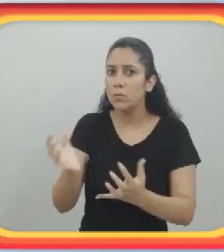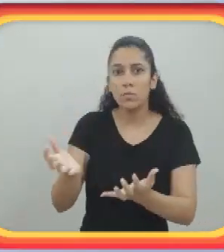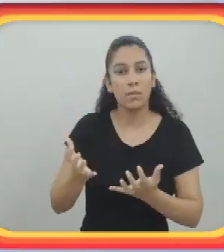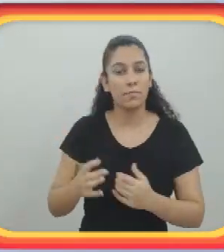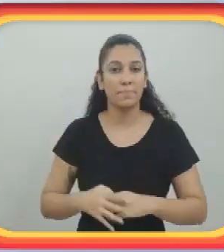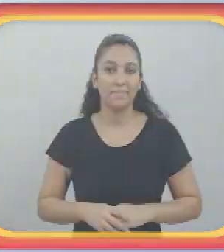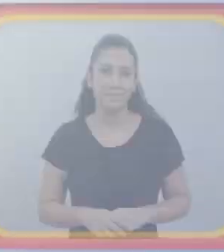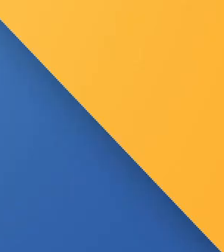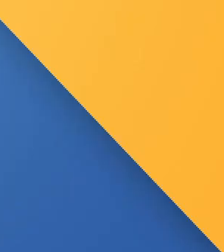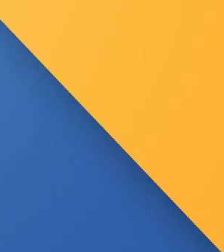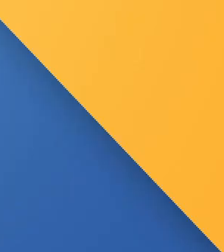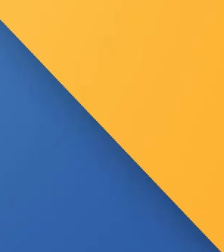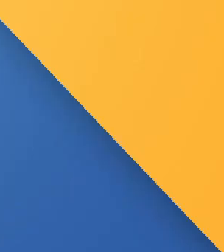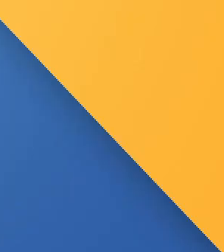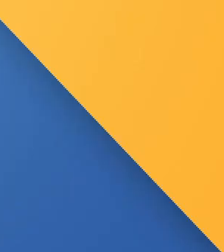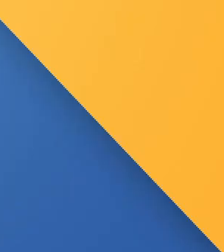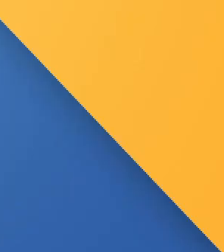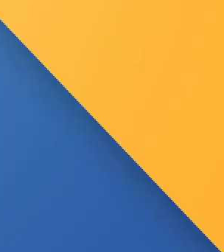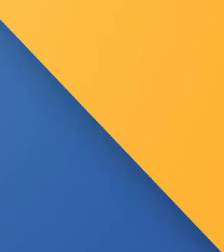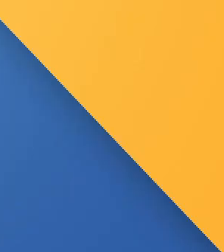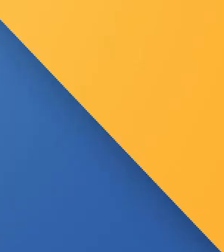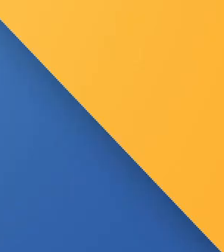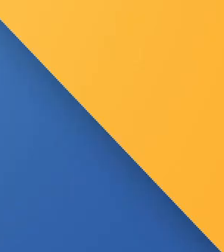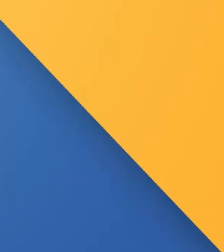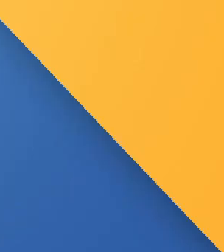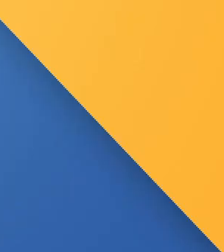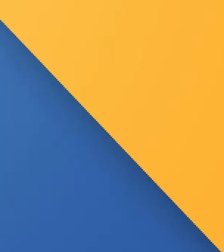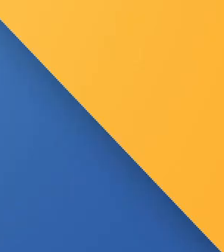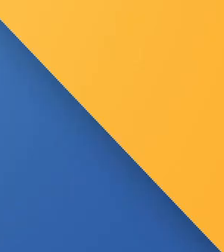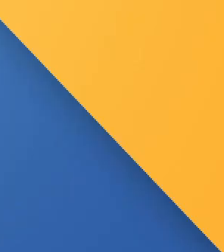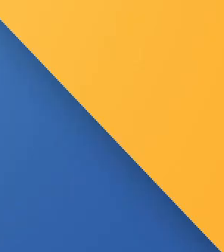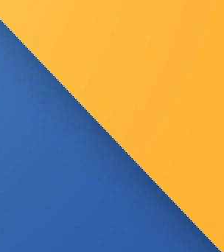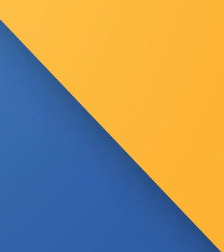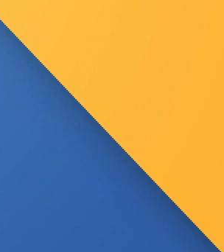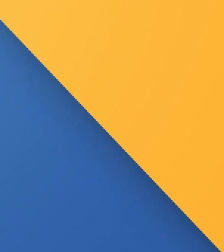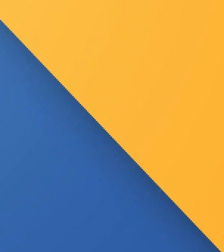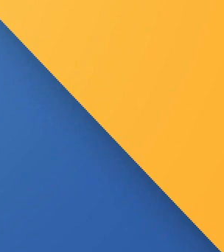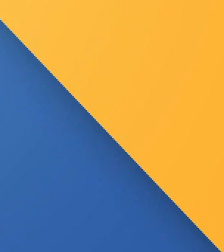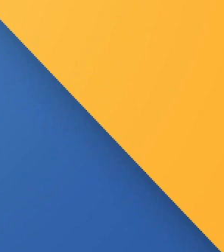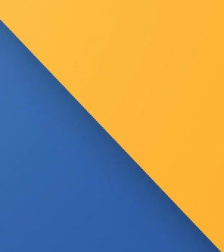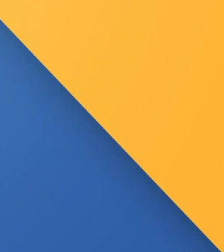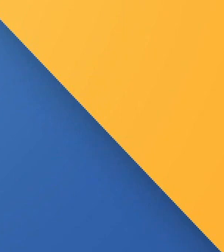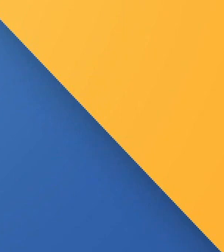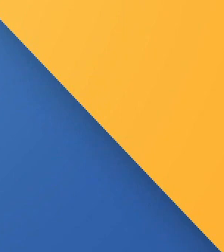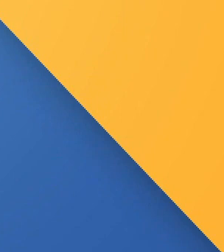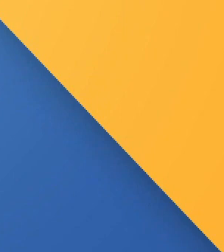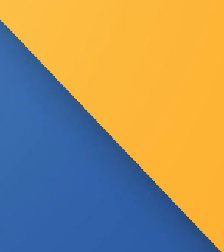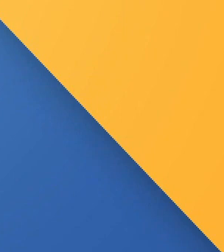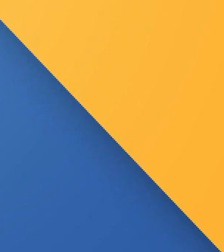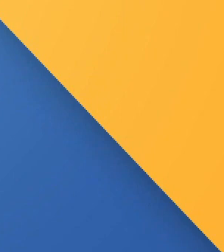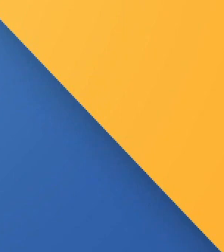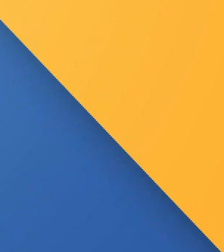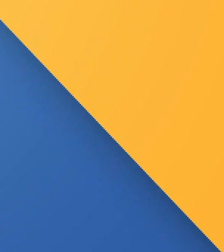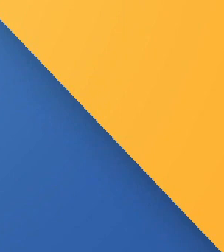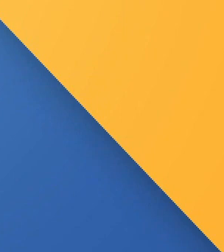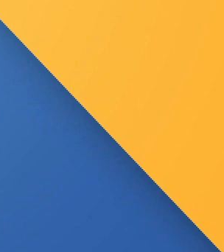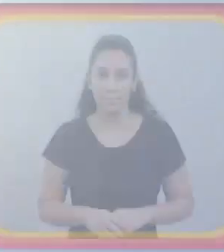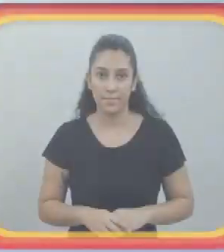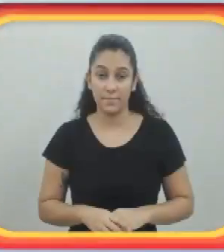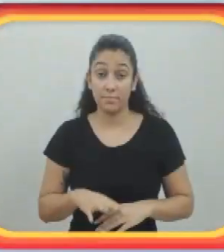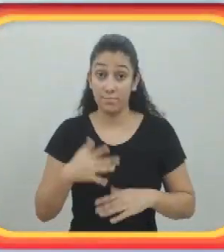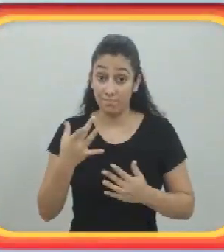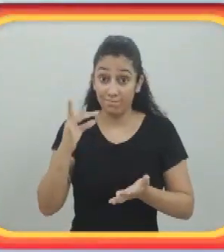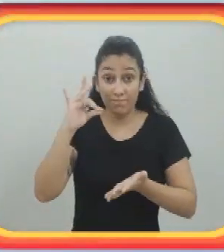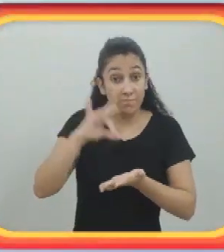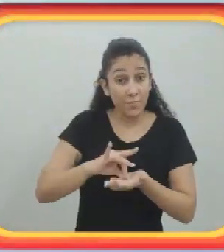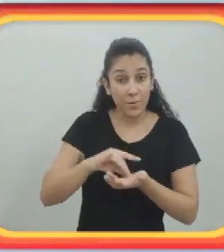ele quisesse fazer. Foto: Lucas e Viviane abraçados. Ele com cabelo e roupa social, ela com a beca da formatura. O fato